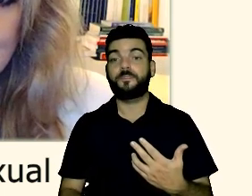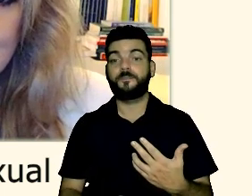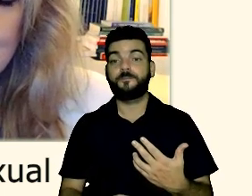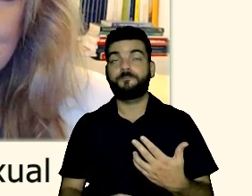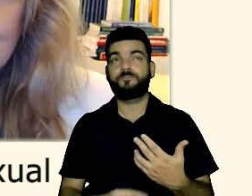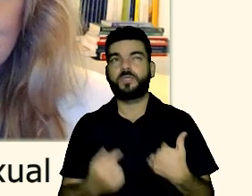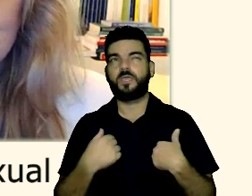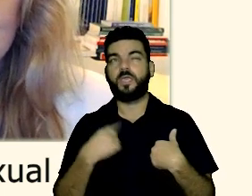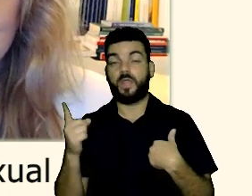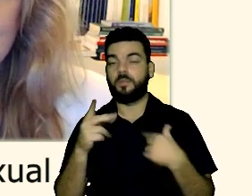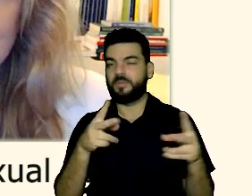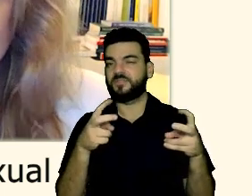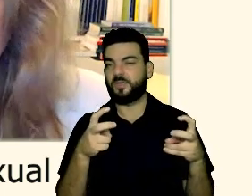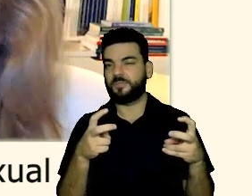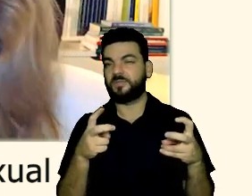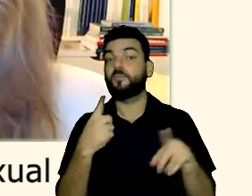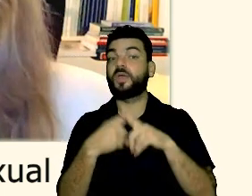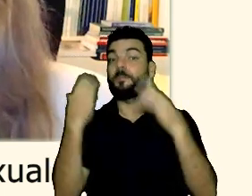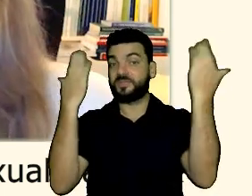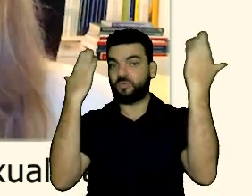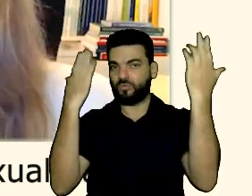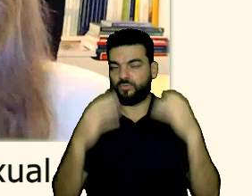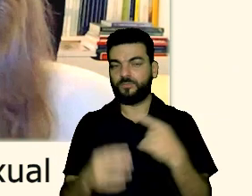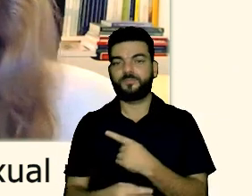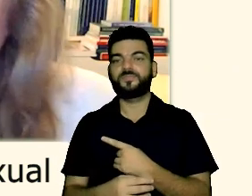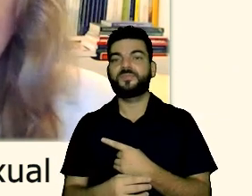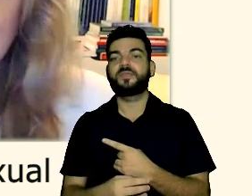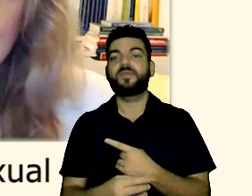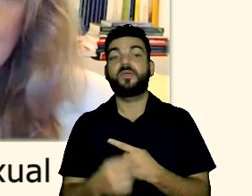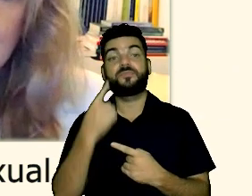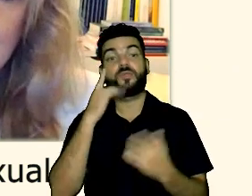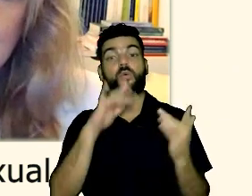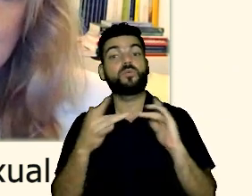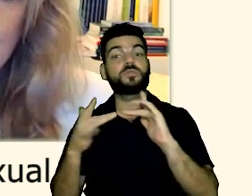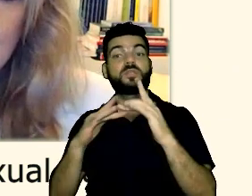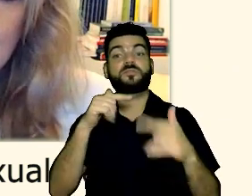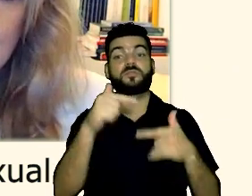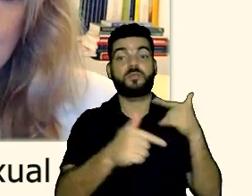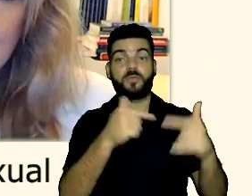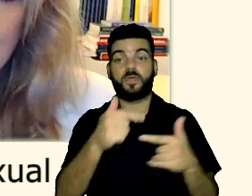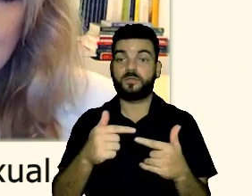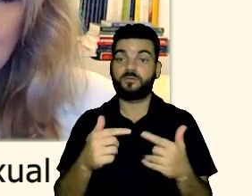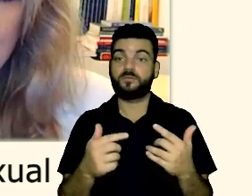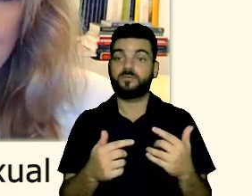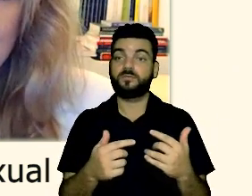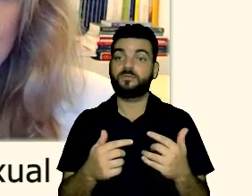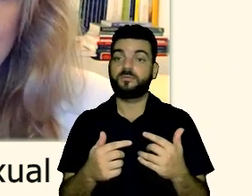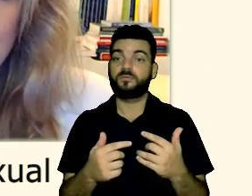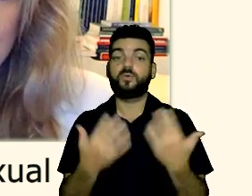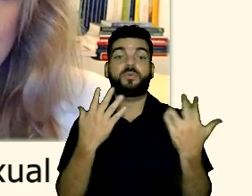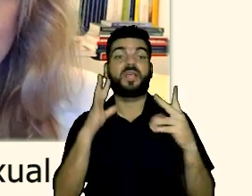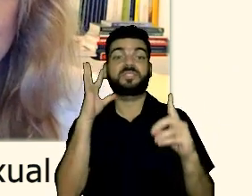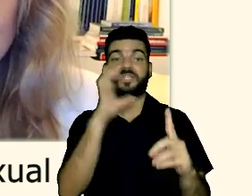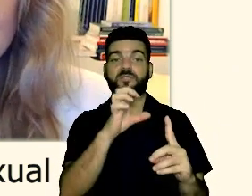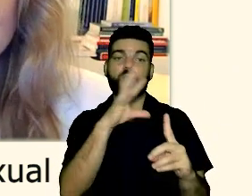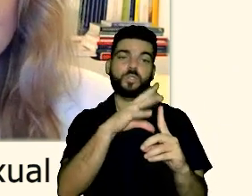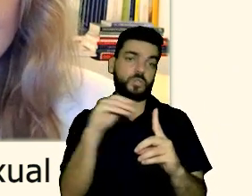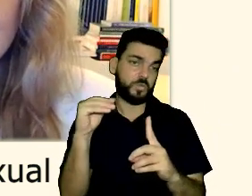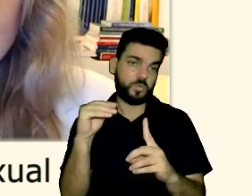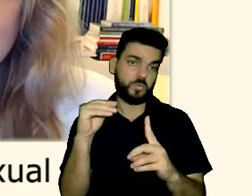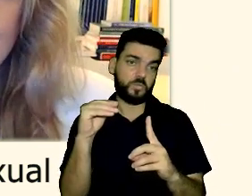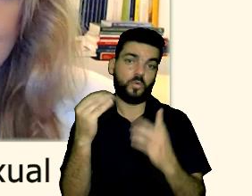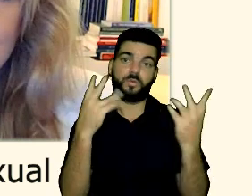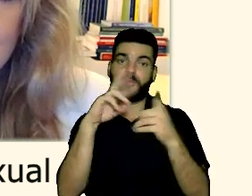depoimento, que é do Elci Araújo Machado, onde ele diz que uma realidade que também venho percebendo como